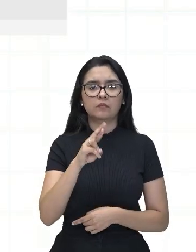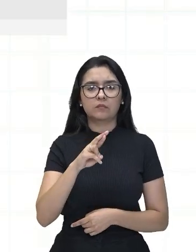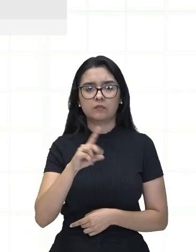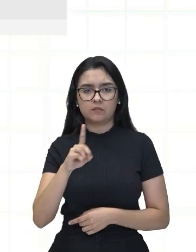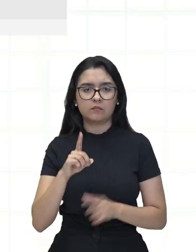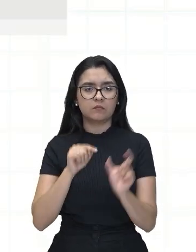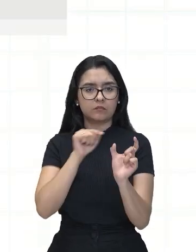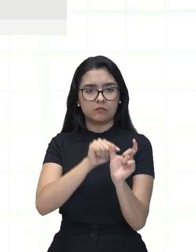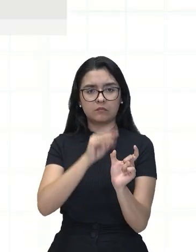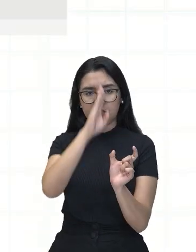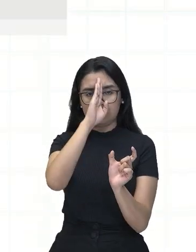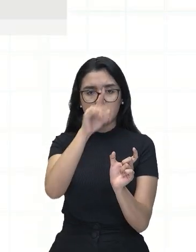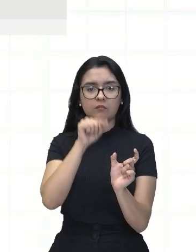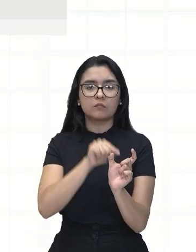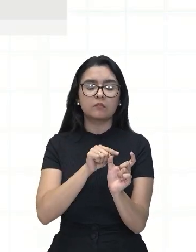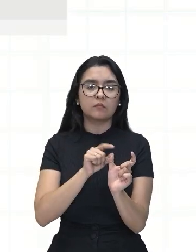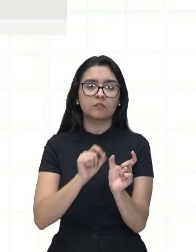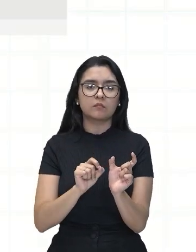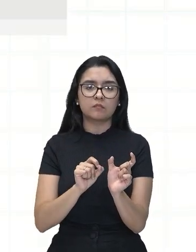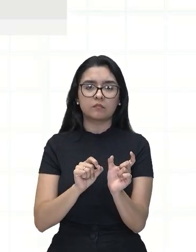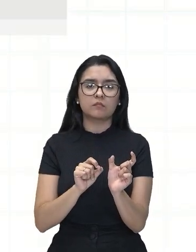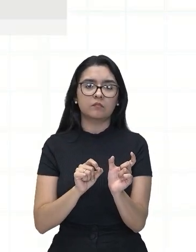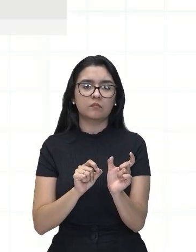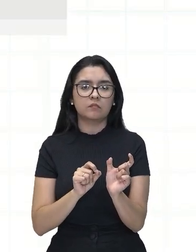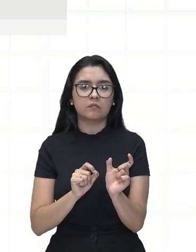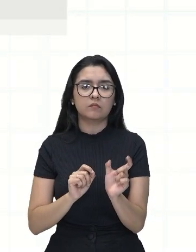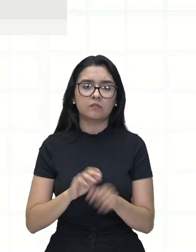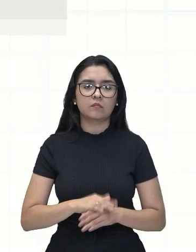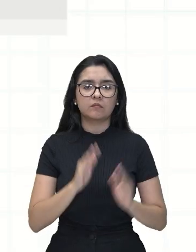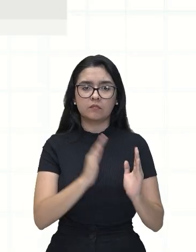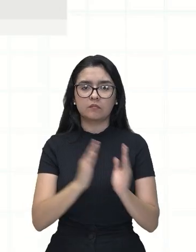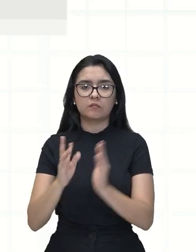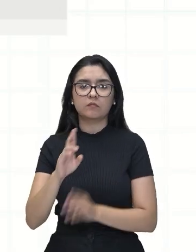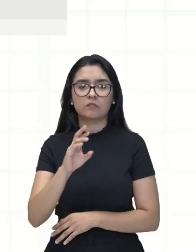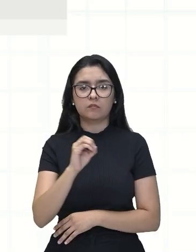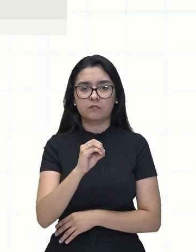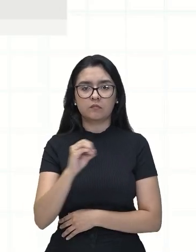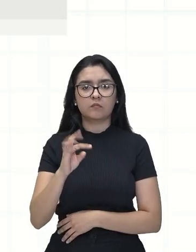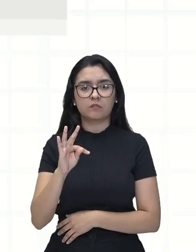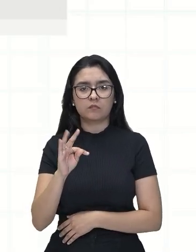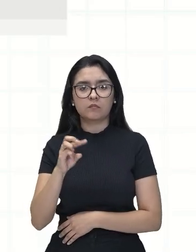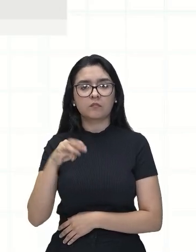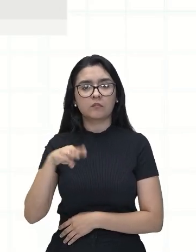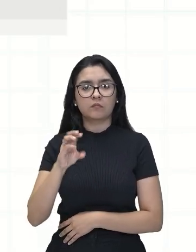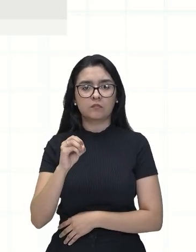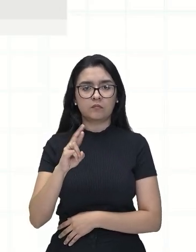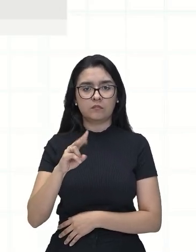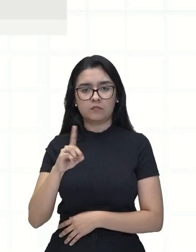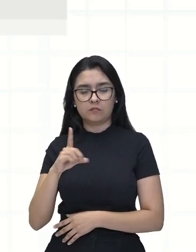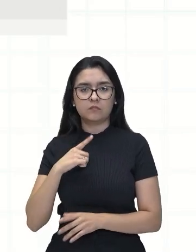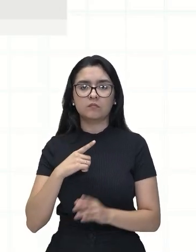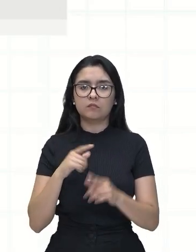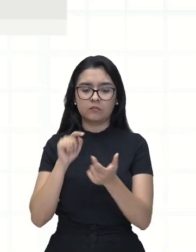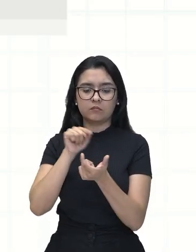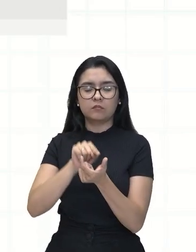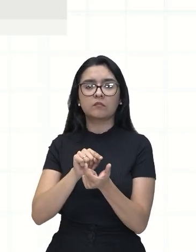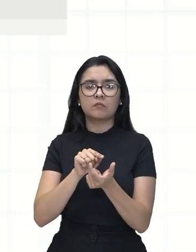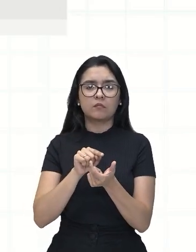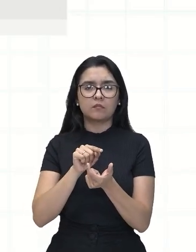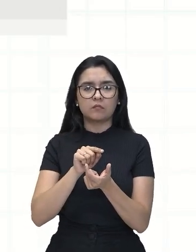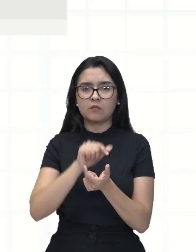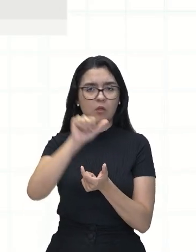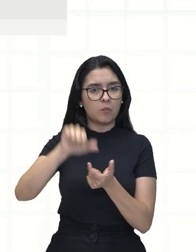inteira, né, já com os acréscimos, root word, que é a raiz, aquela parte que não muda, o sufixo,